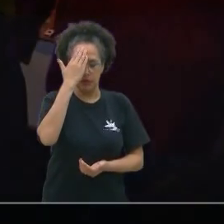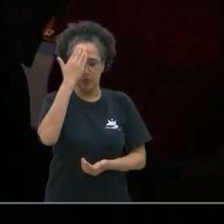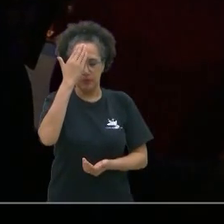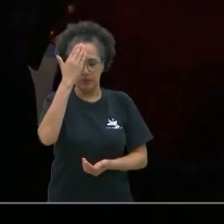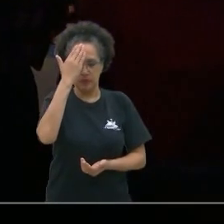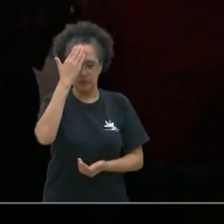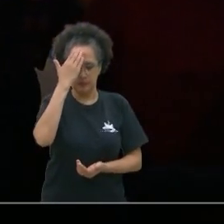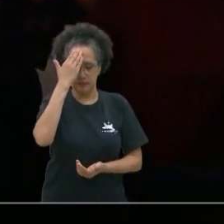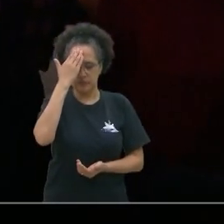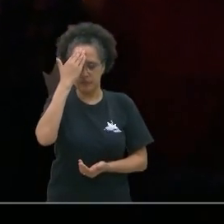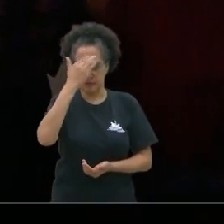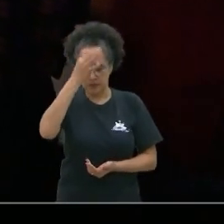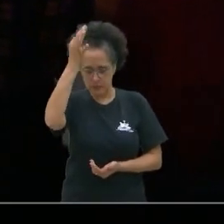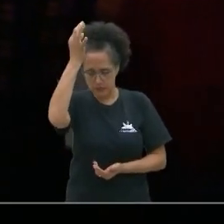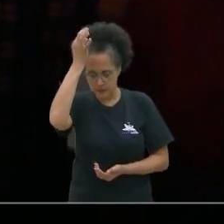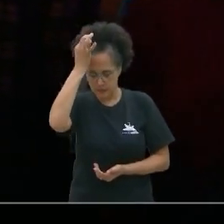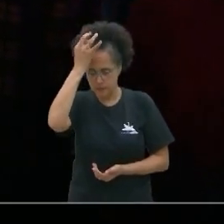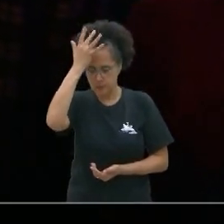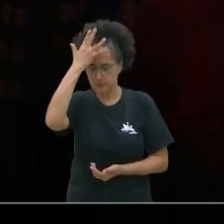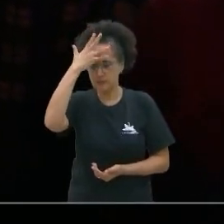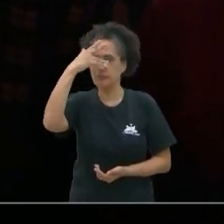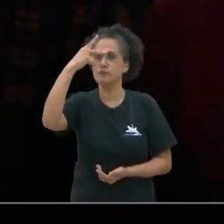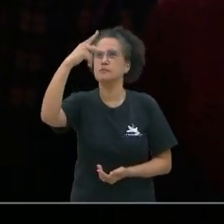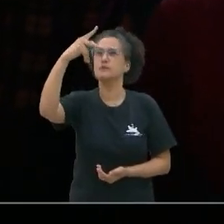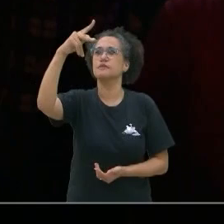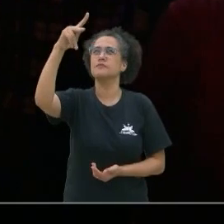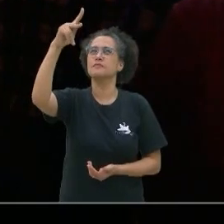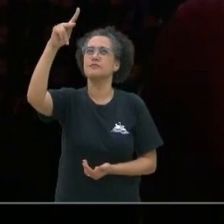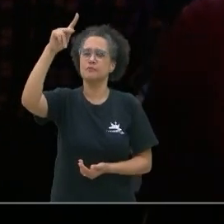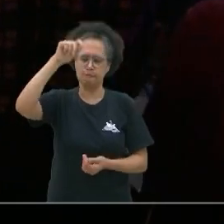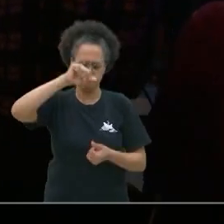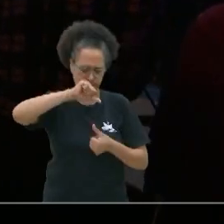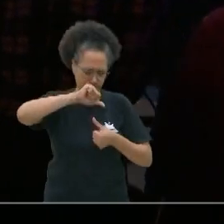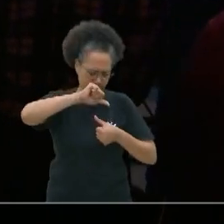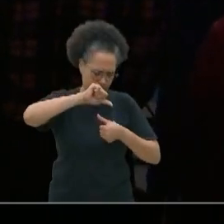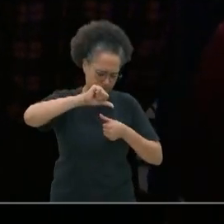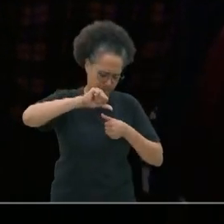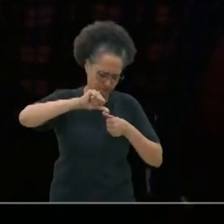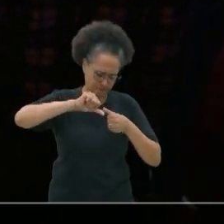agindo, o Teu Espírito está agindo.